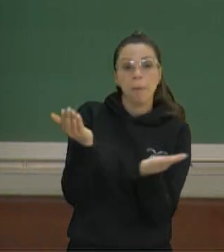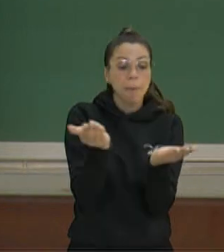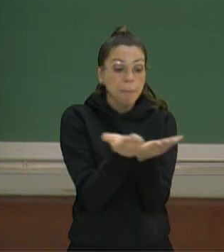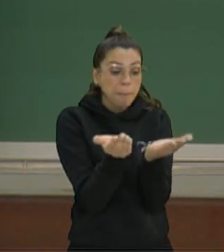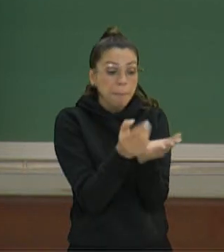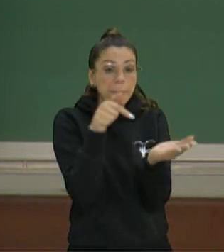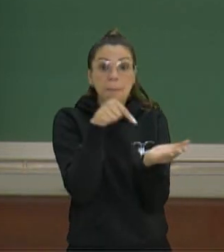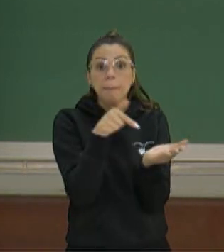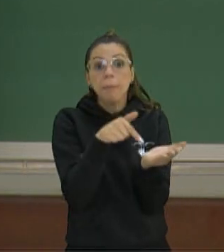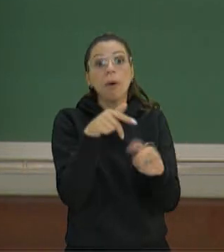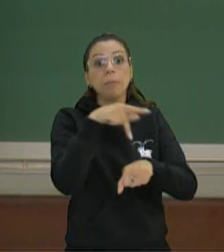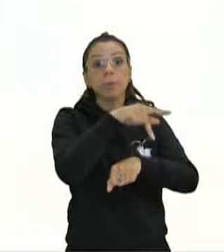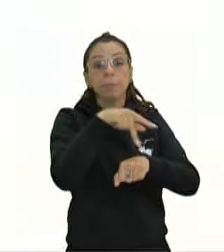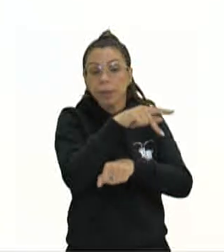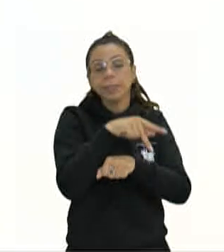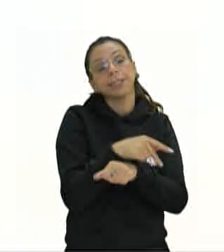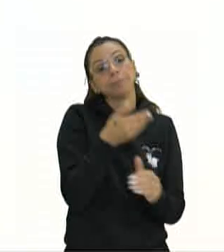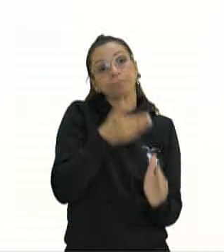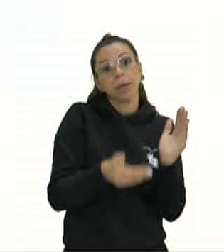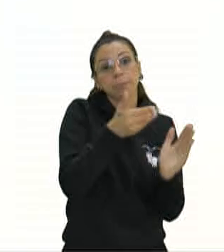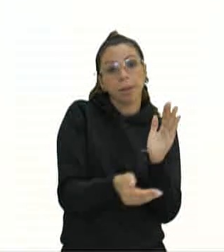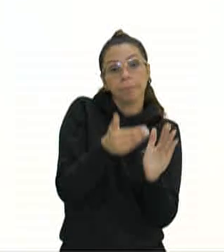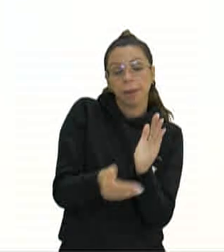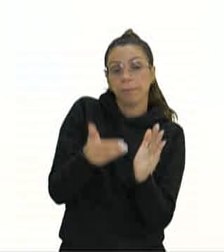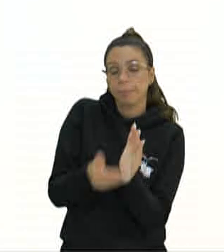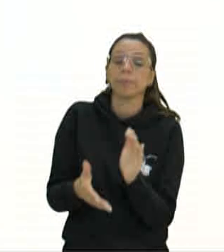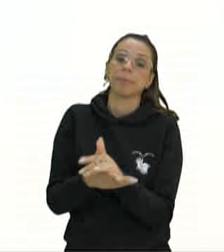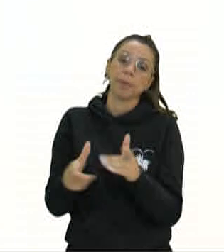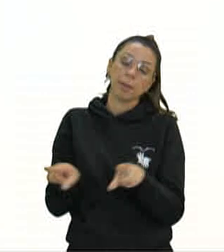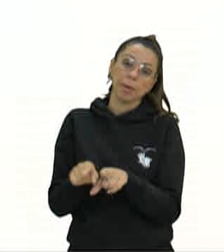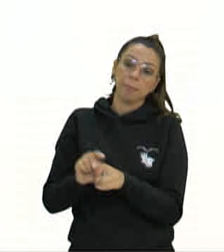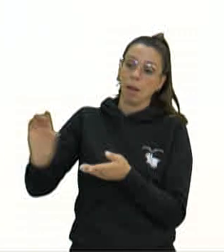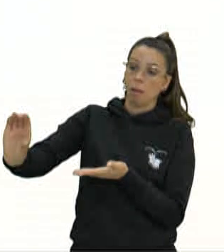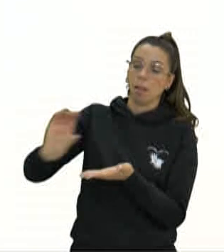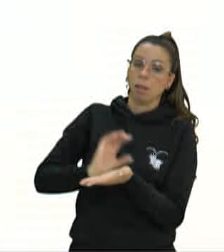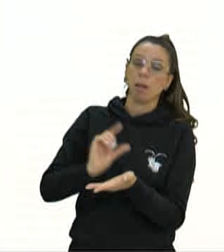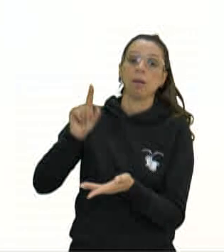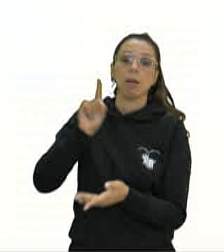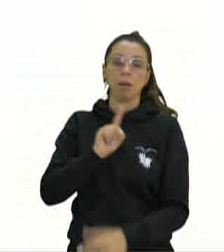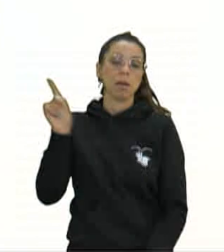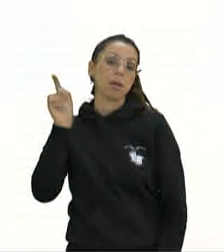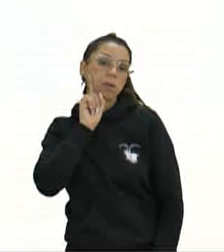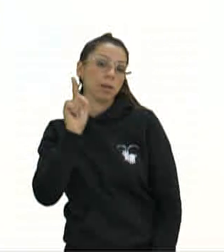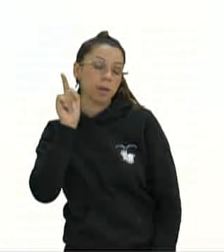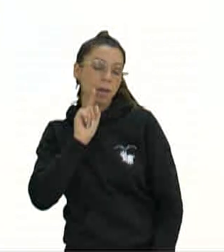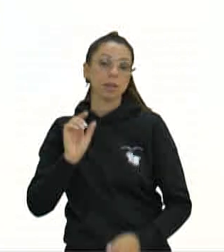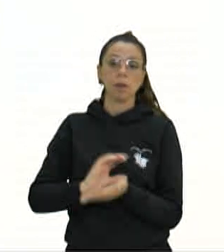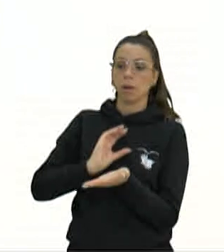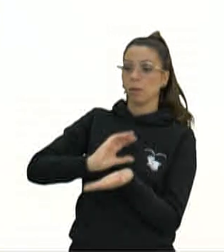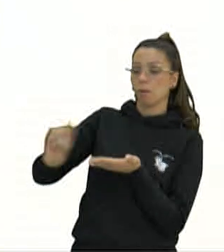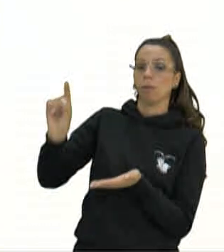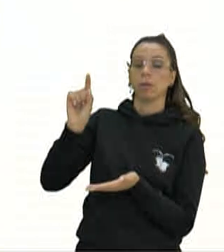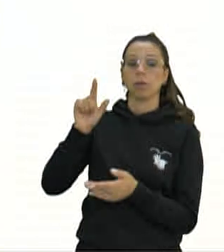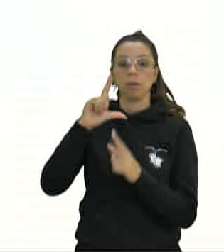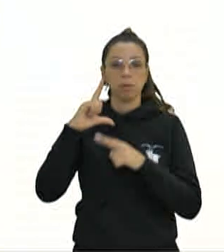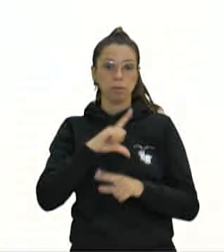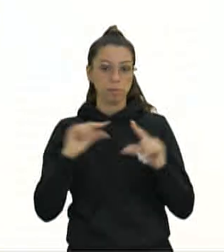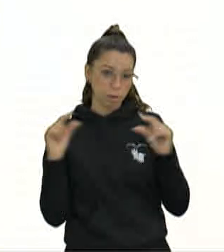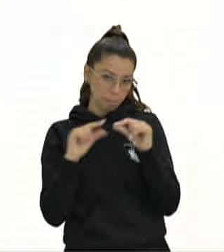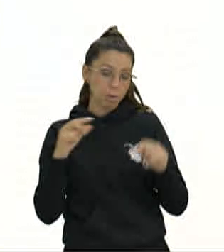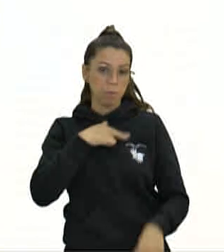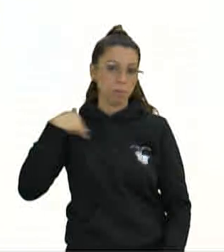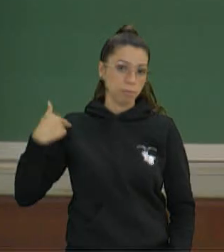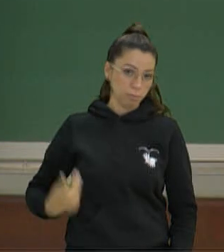muito. Mais de 90% dos investimentos estrangeiros são efetuados nos Estados Unidos, Europa, Japão e províncias da